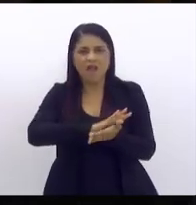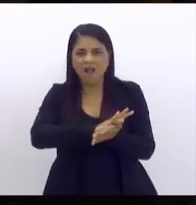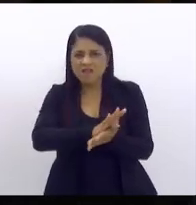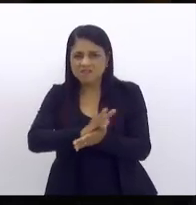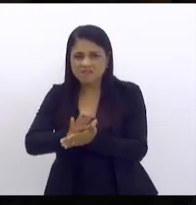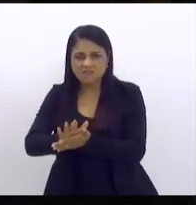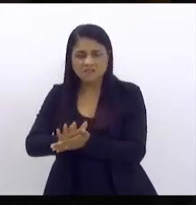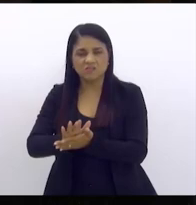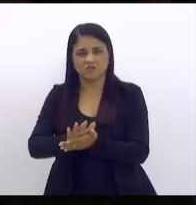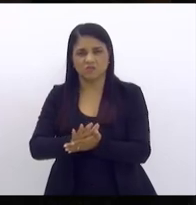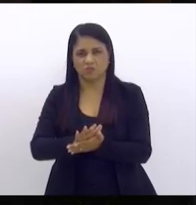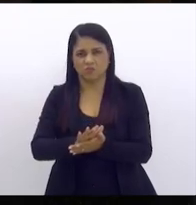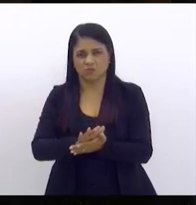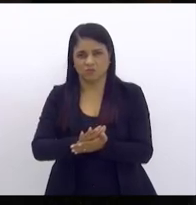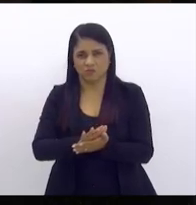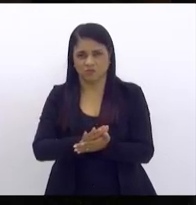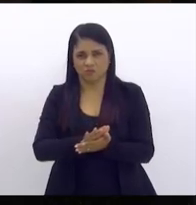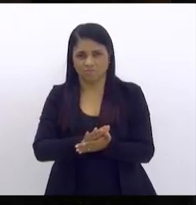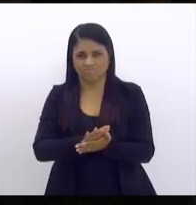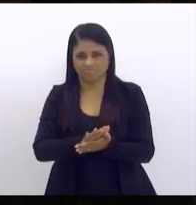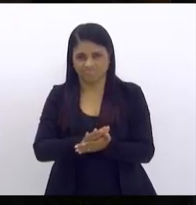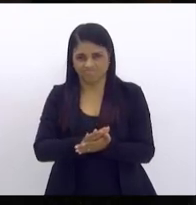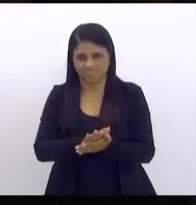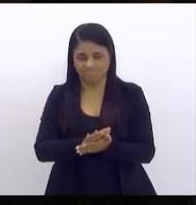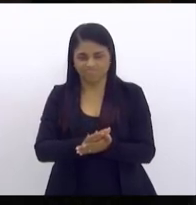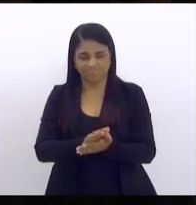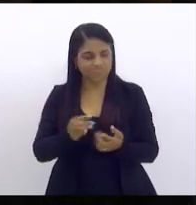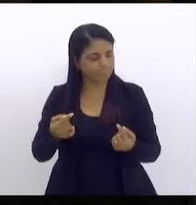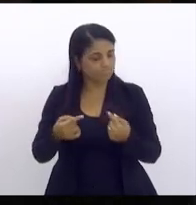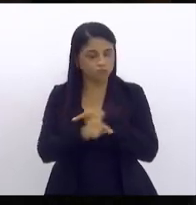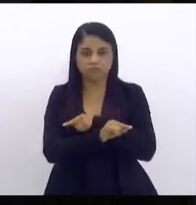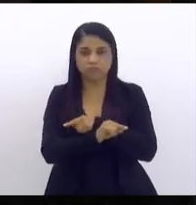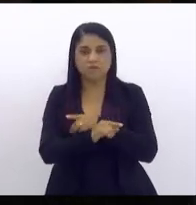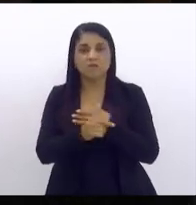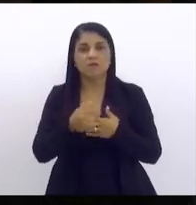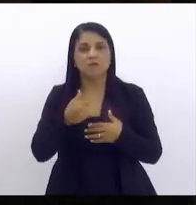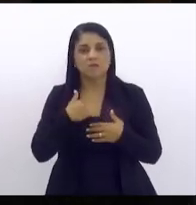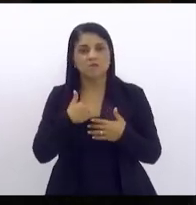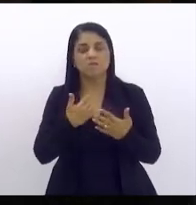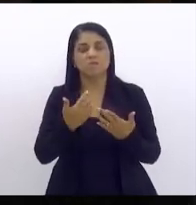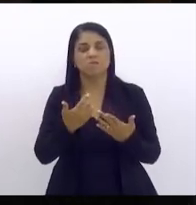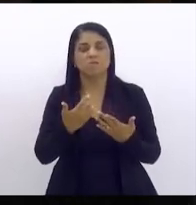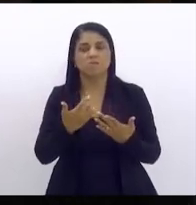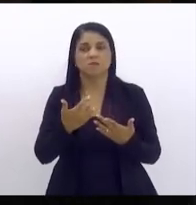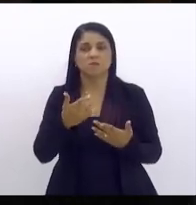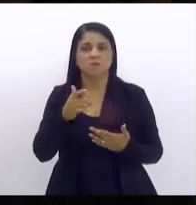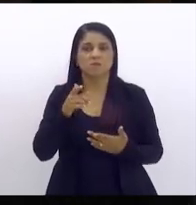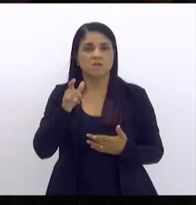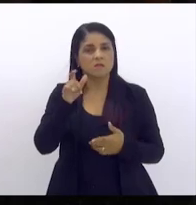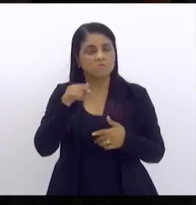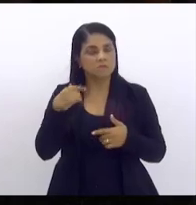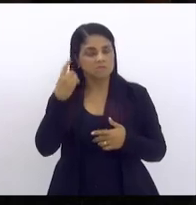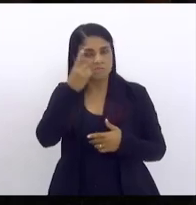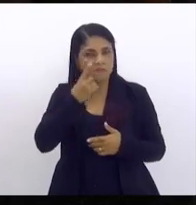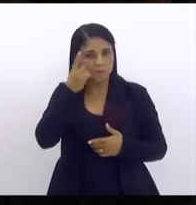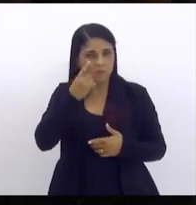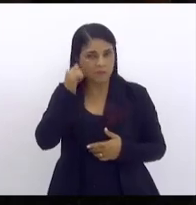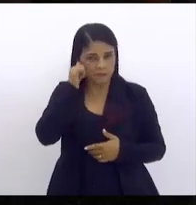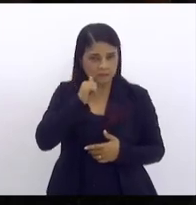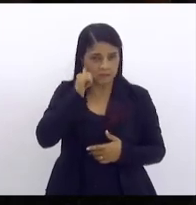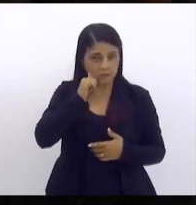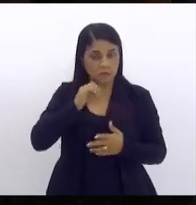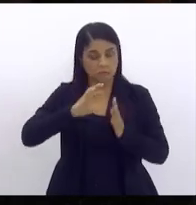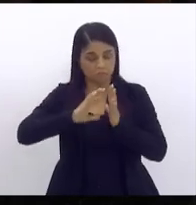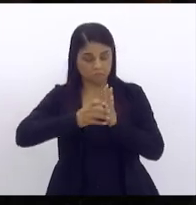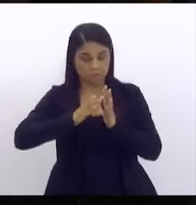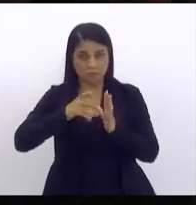inclusive recreativo, seja colocado. Então, eu espero, e nossas companheiras parlamentares do